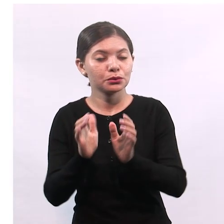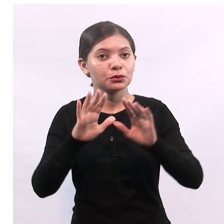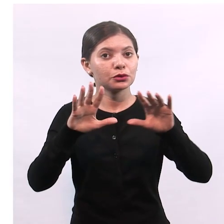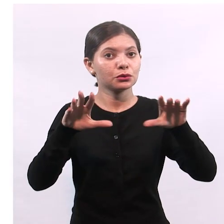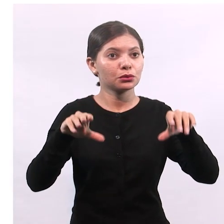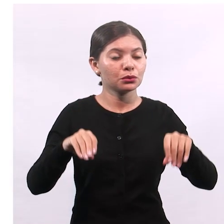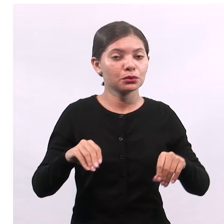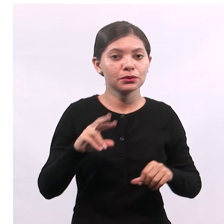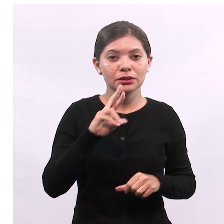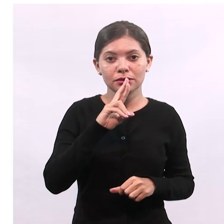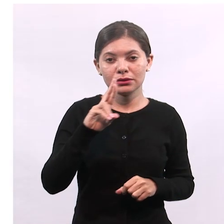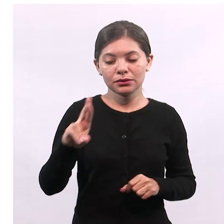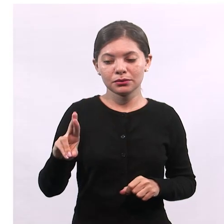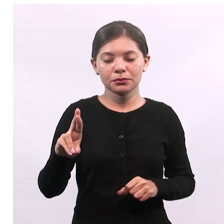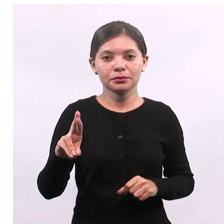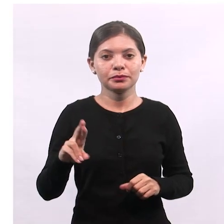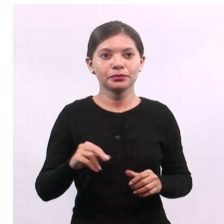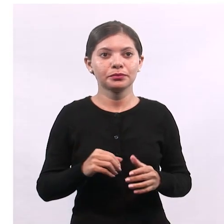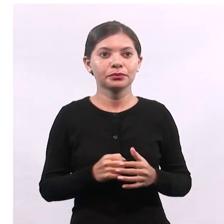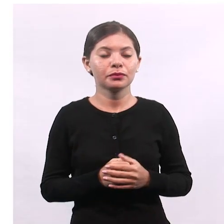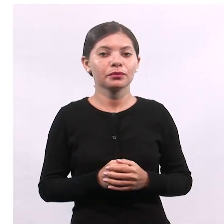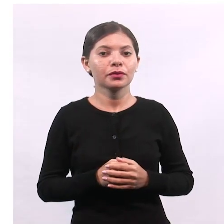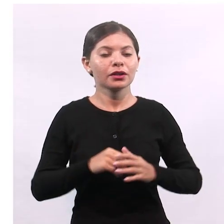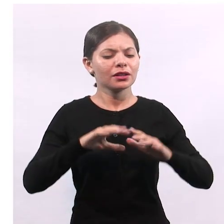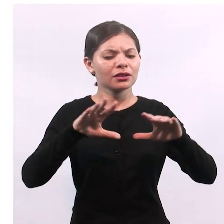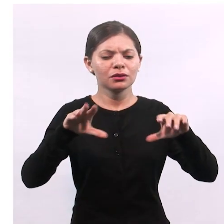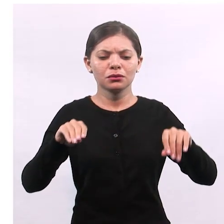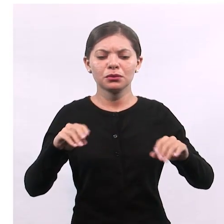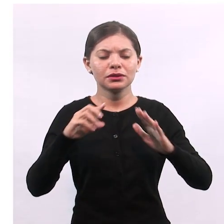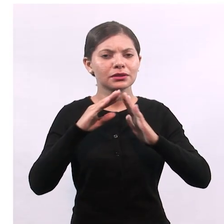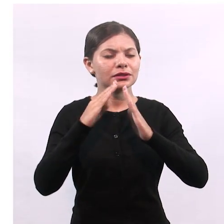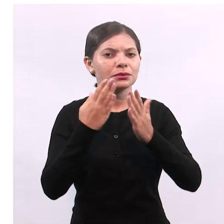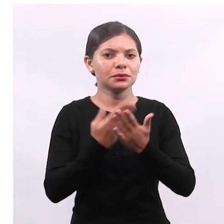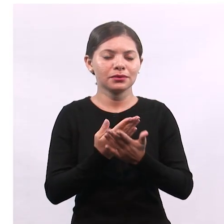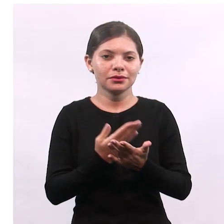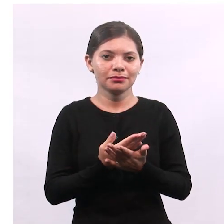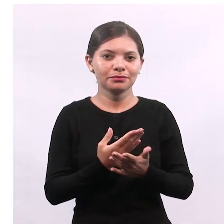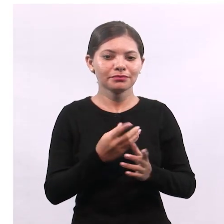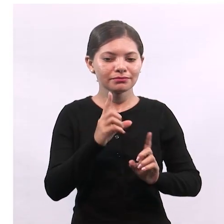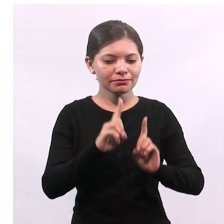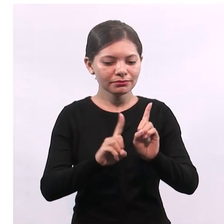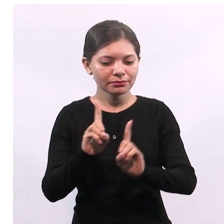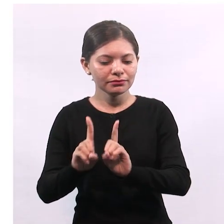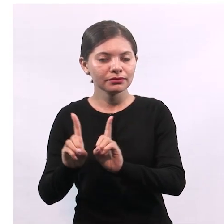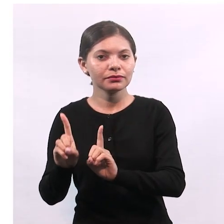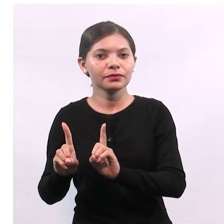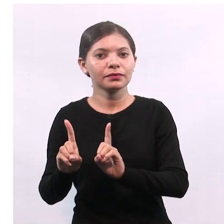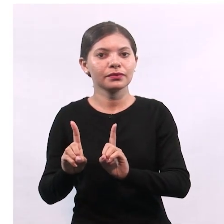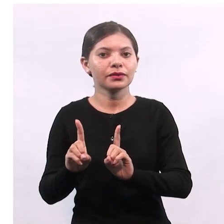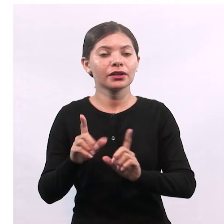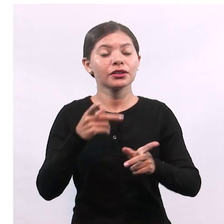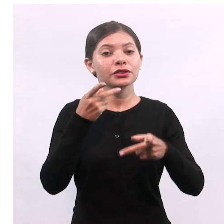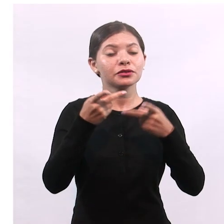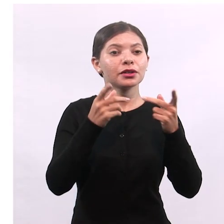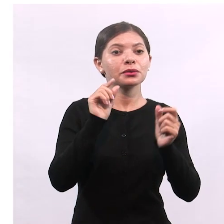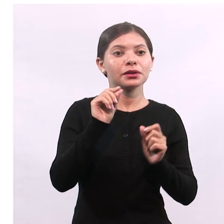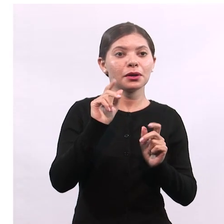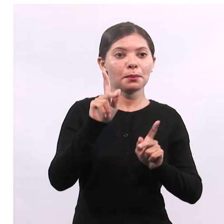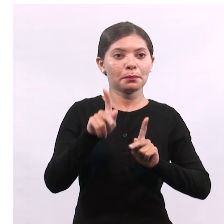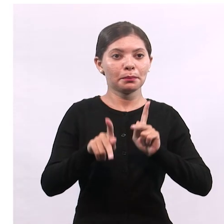ou seja de todas as escolas no caso do Senso com base nisso a gente diz que a gente tem uma